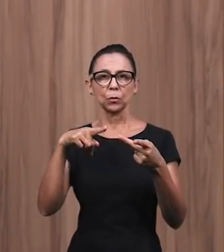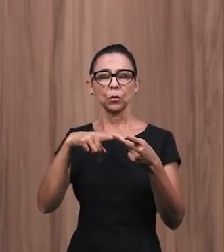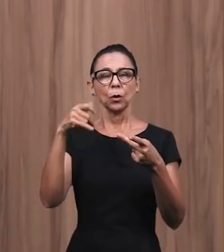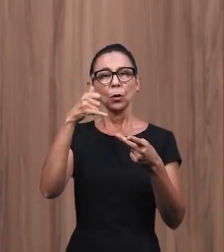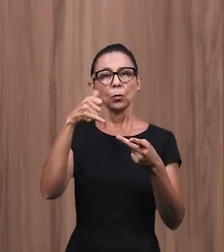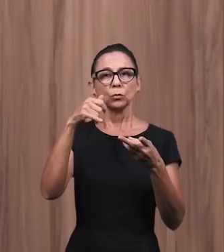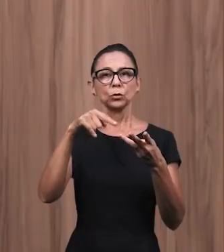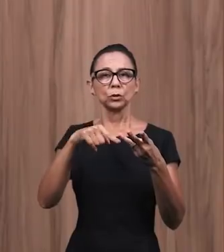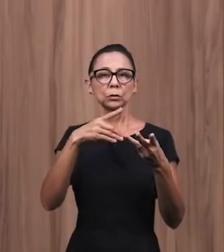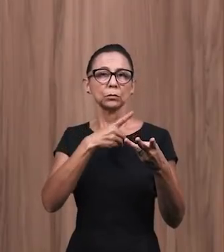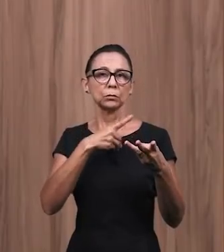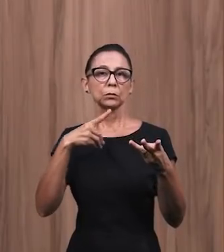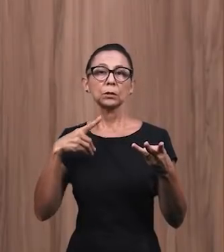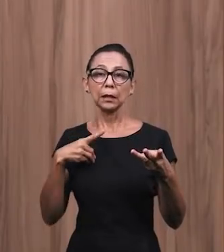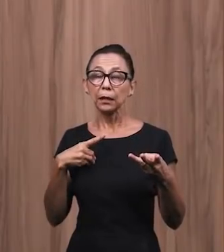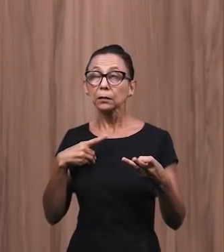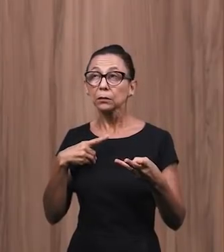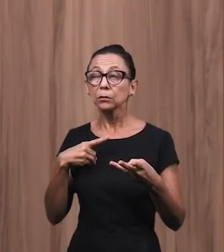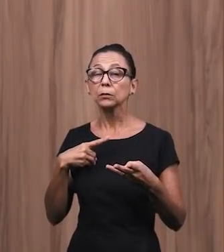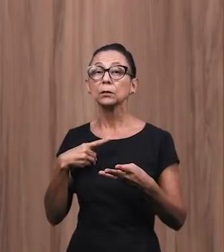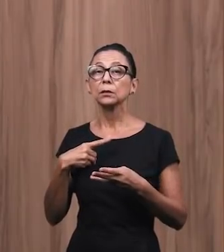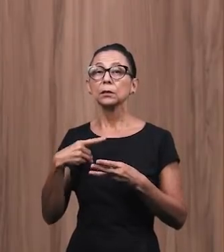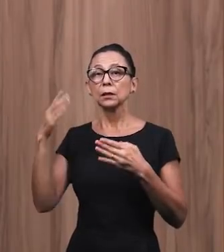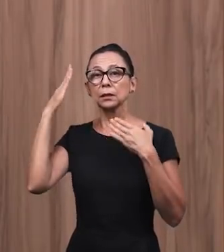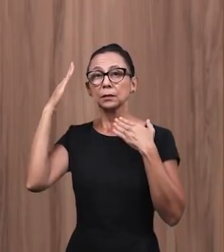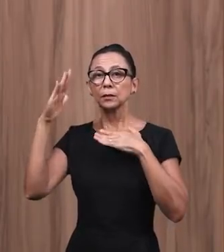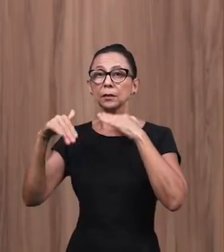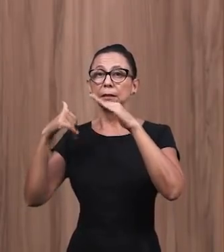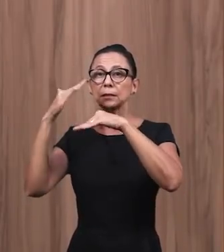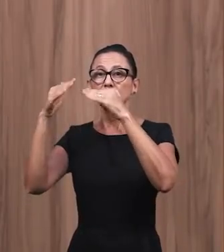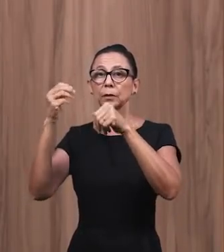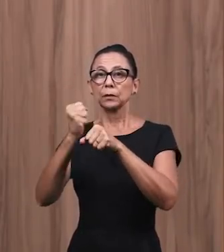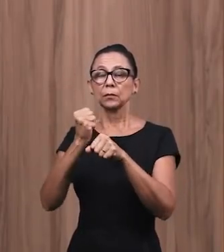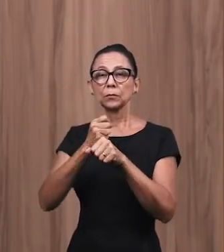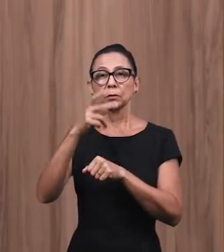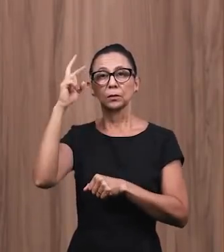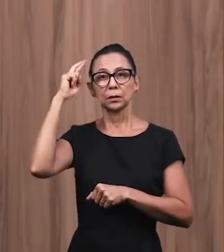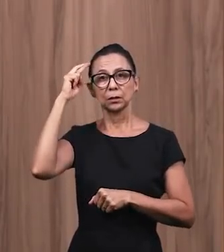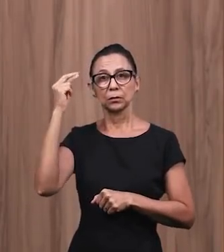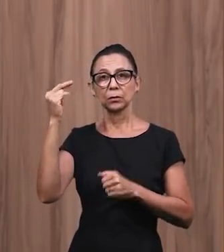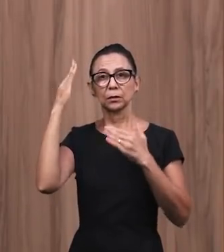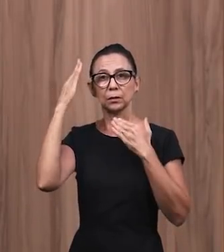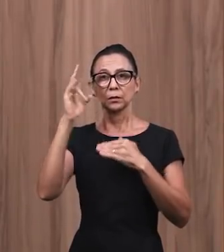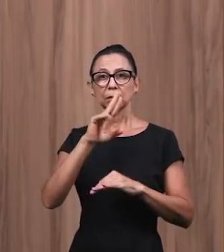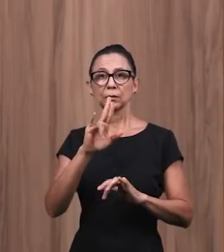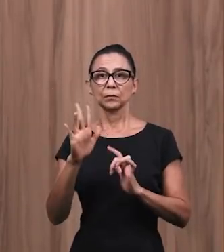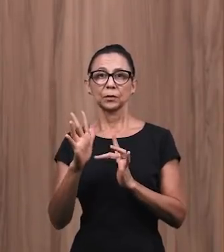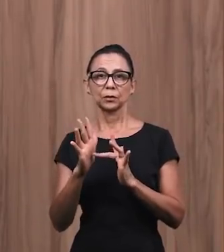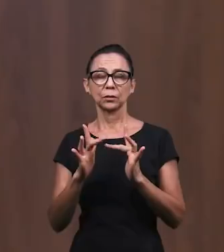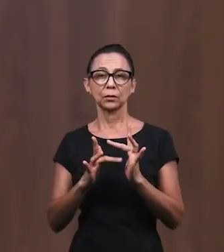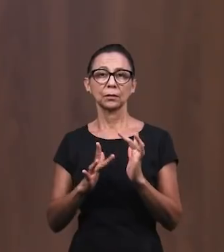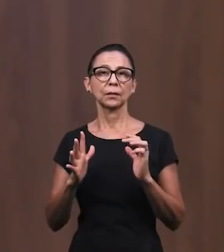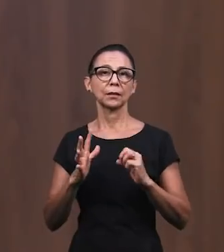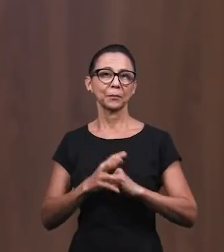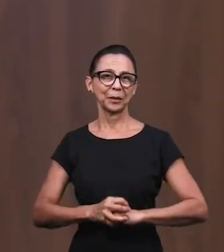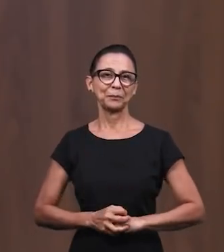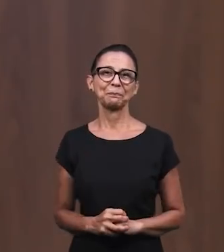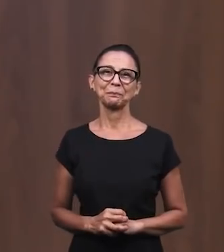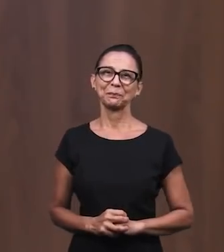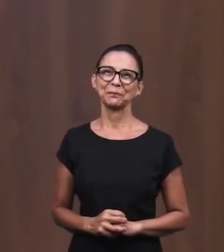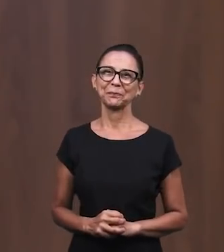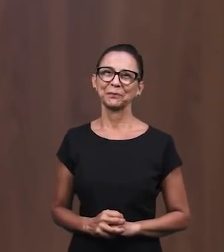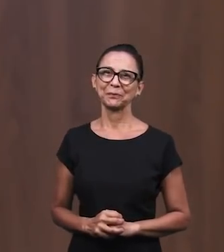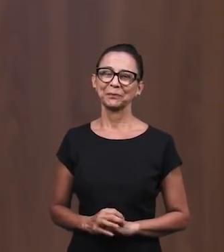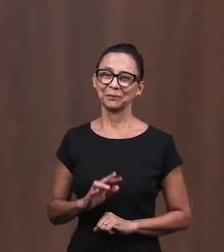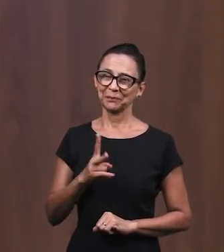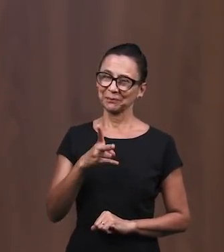Seu crescimento que o Senhor tem dado à Tua obra. Nós Te glorificamos, Te louvando, em nome do Senhor Jesus. Amém. Glória a